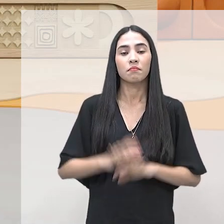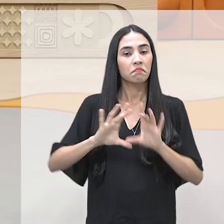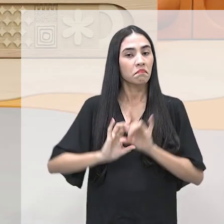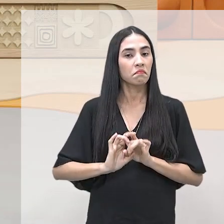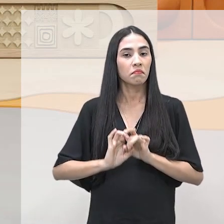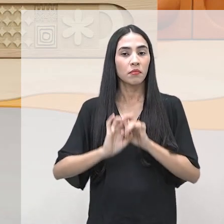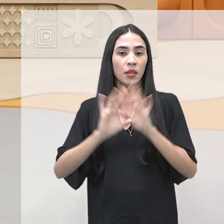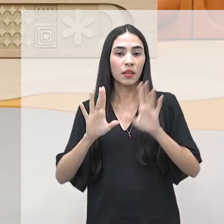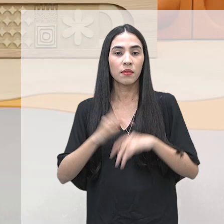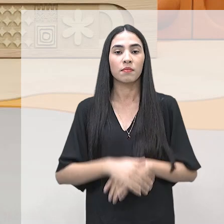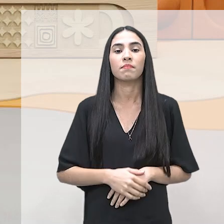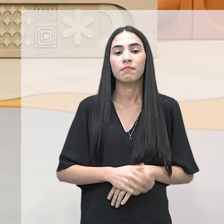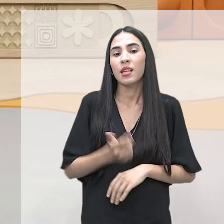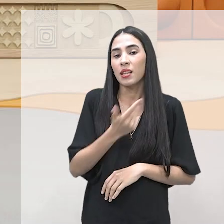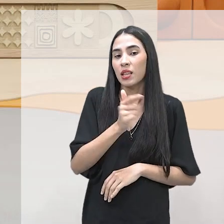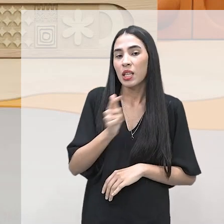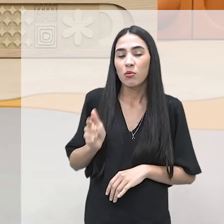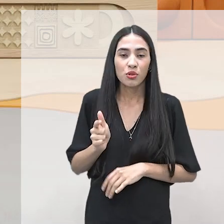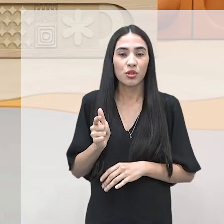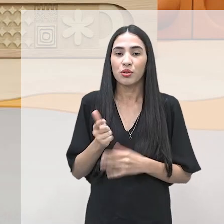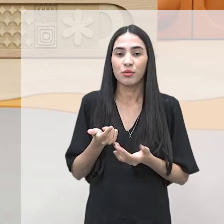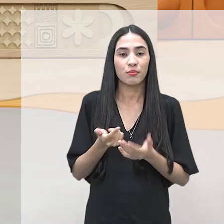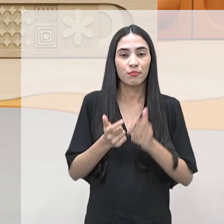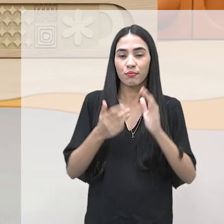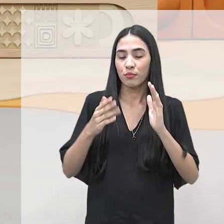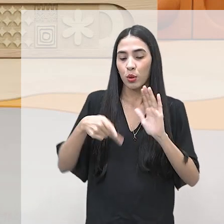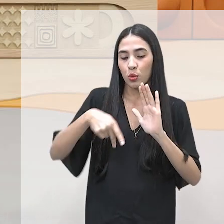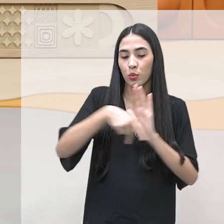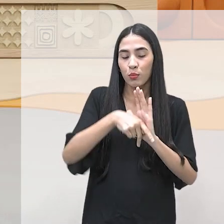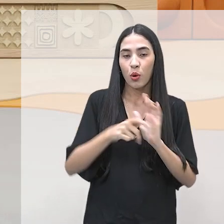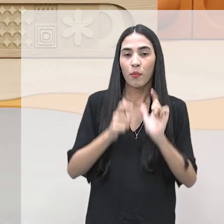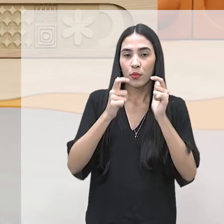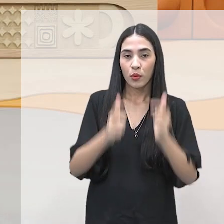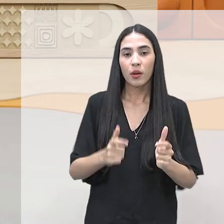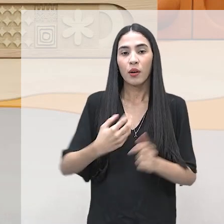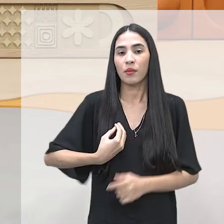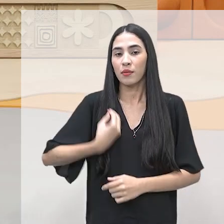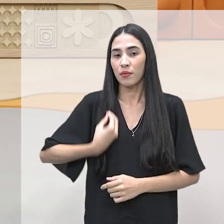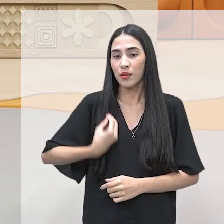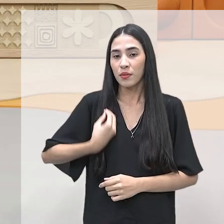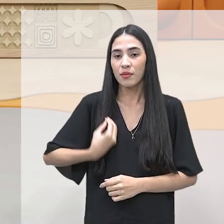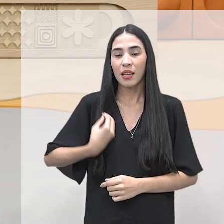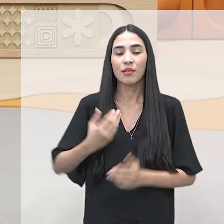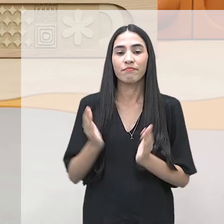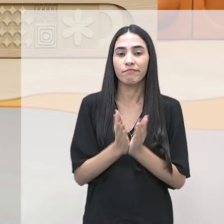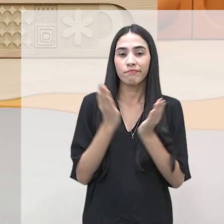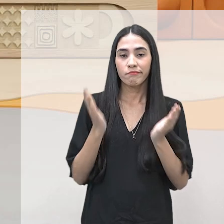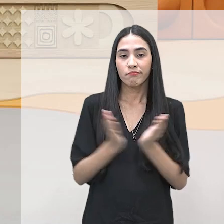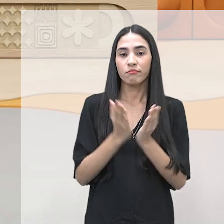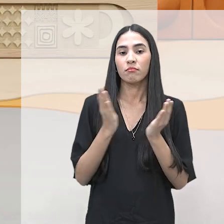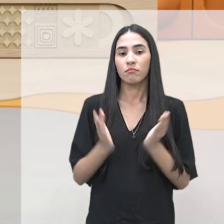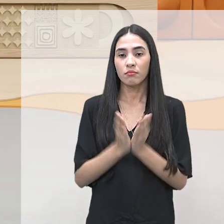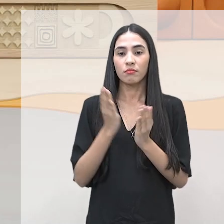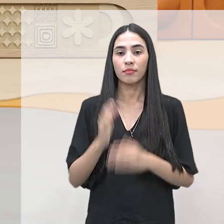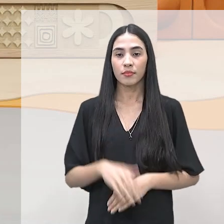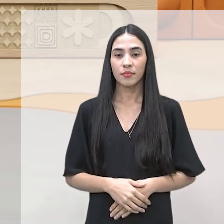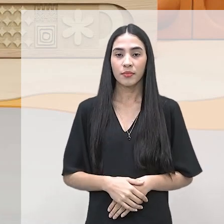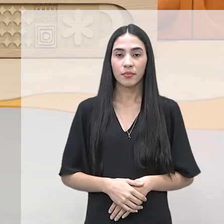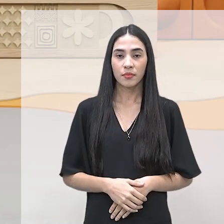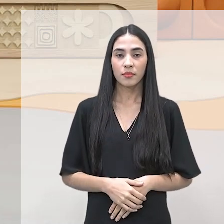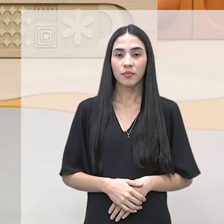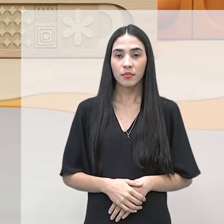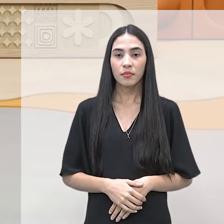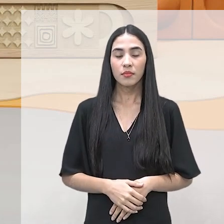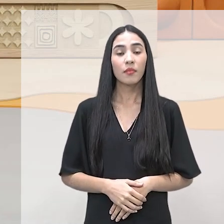sorte, desprovido de qualquer patrimônio, vivendo na mais absoluta miséria. Essa foi